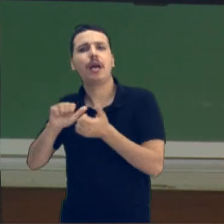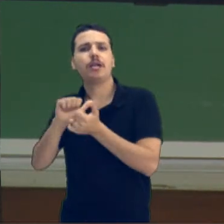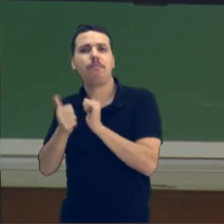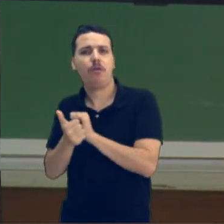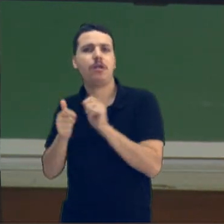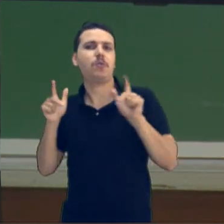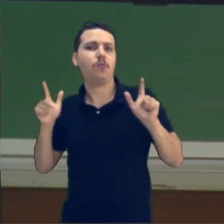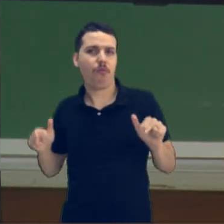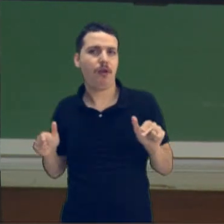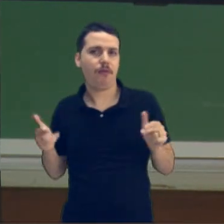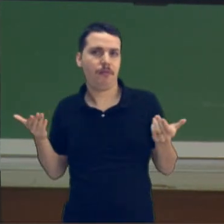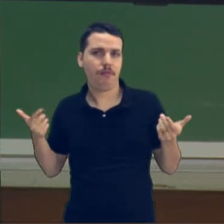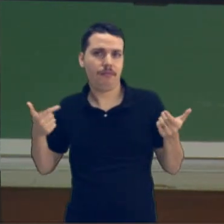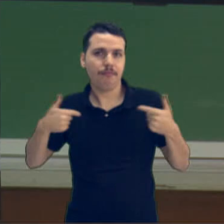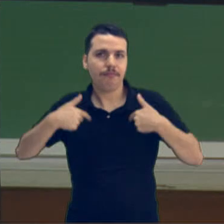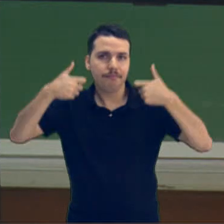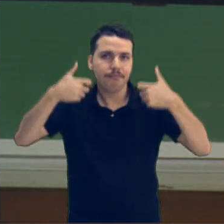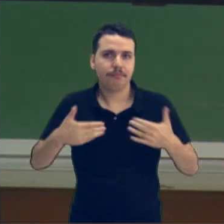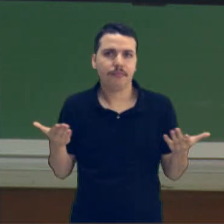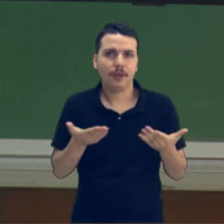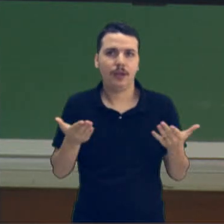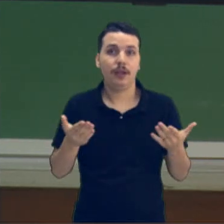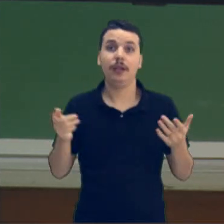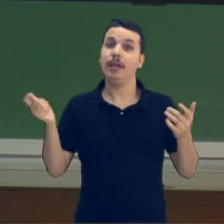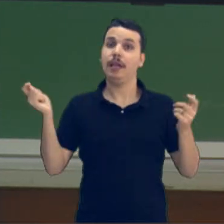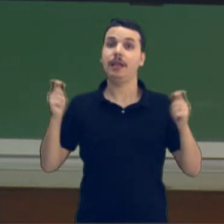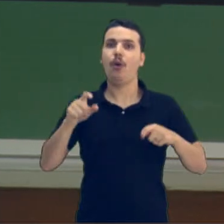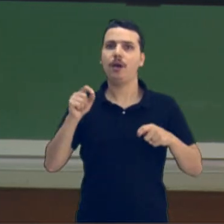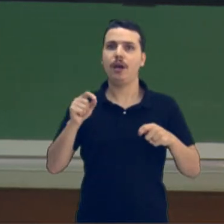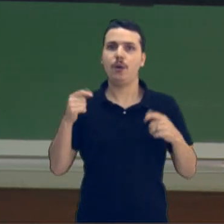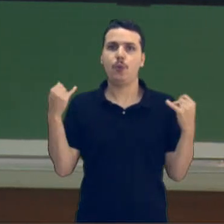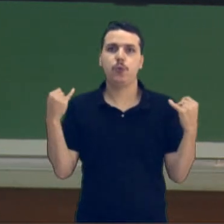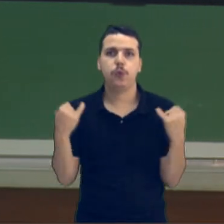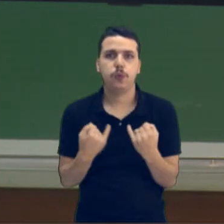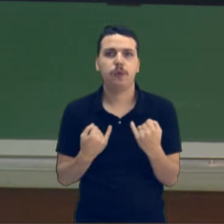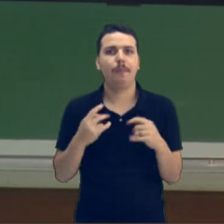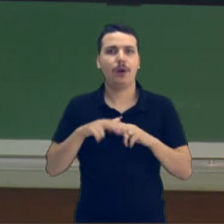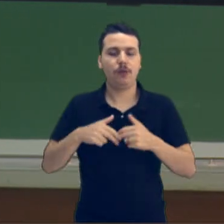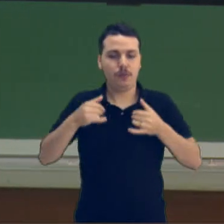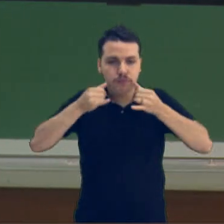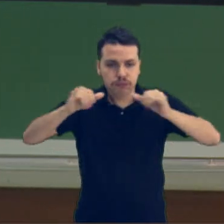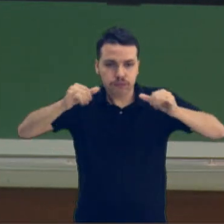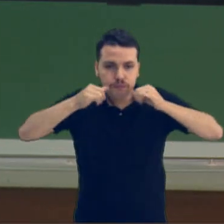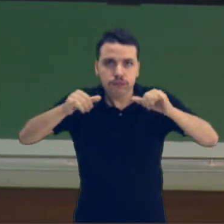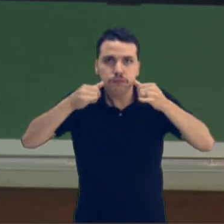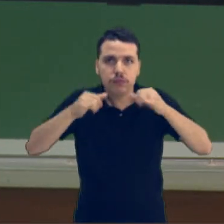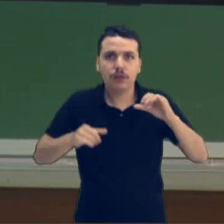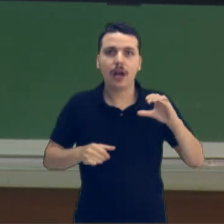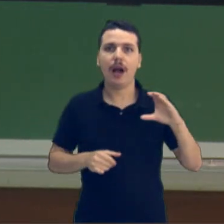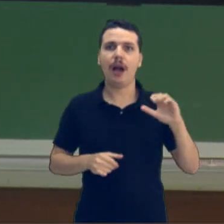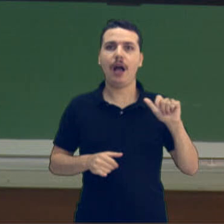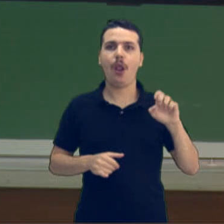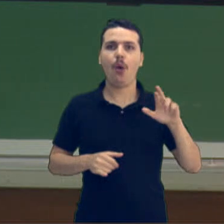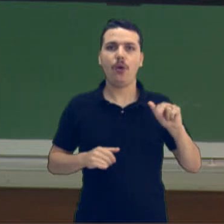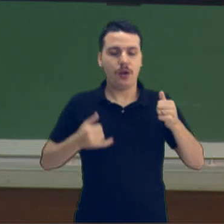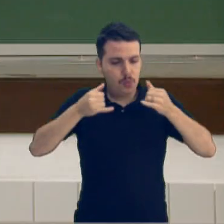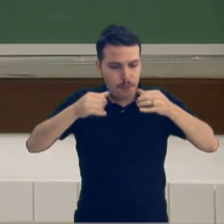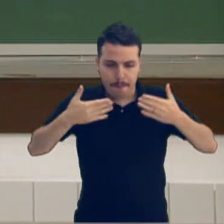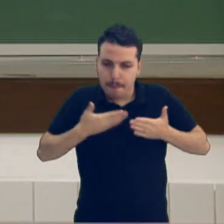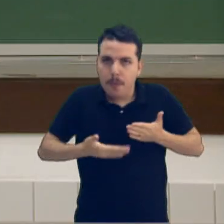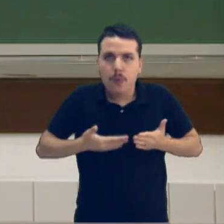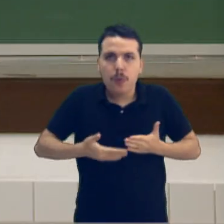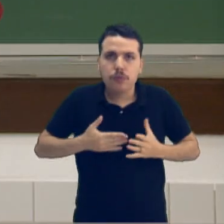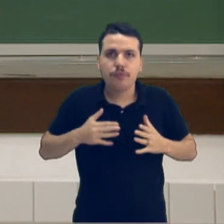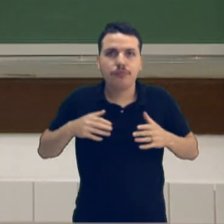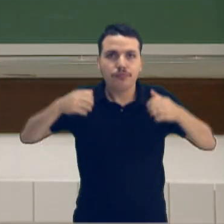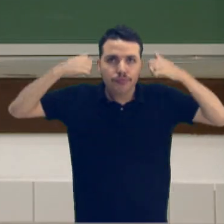esporte, tá? Que queima muita caloria, gasta muita energia, né? Então pessoas que muitas vezes